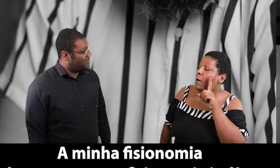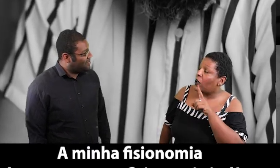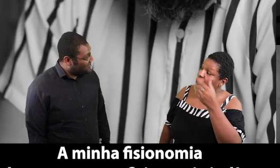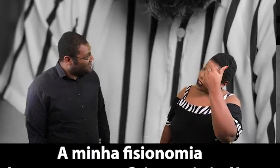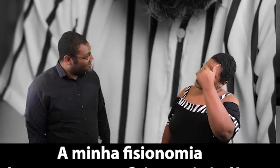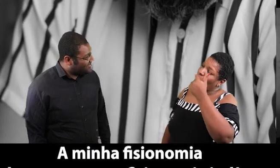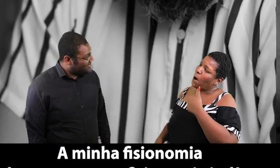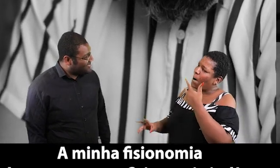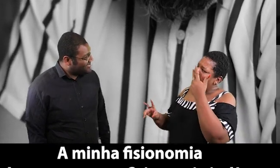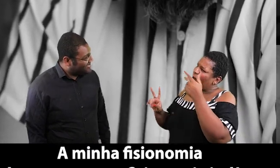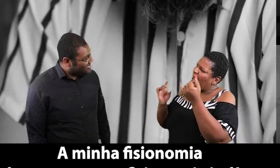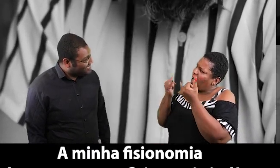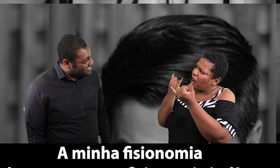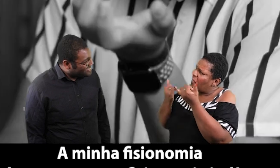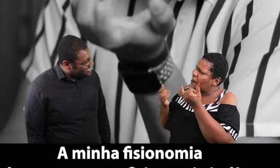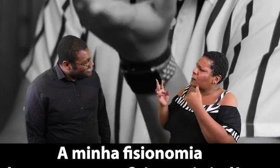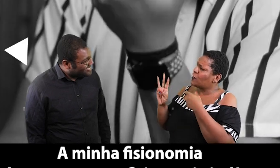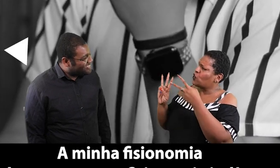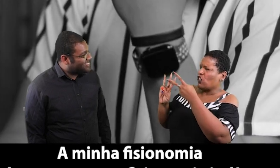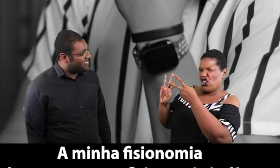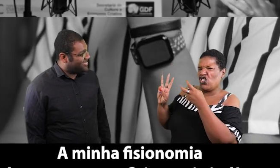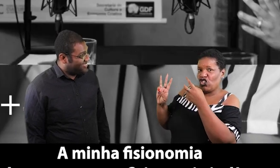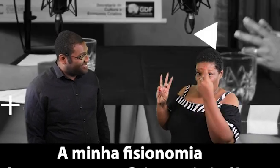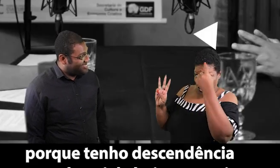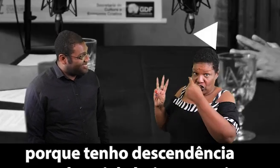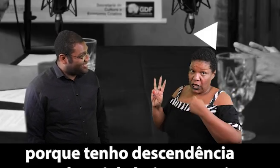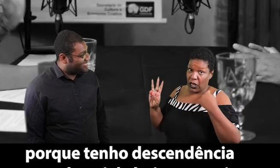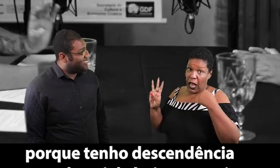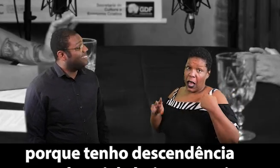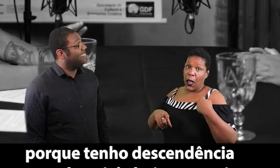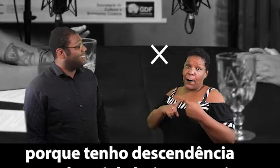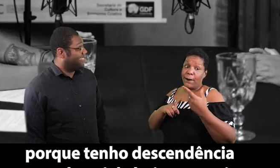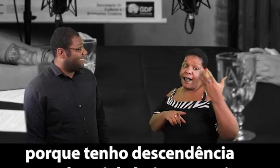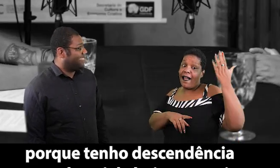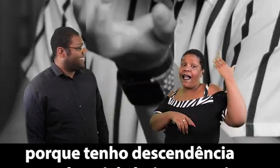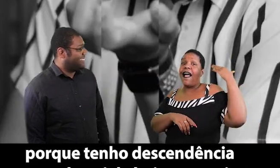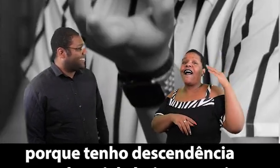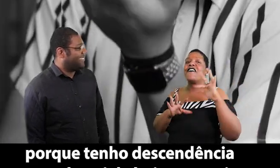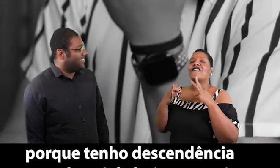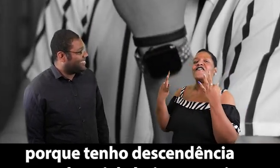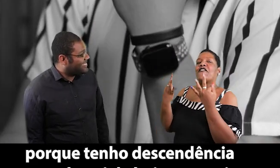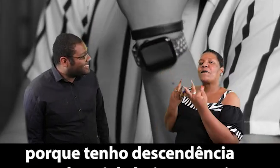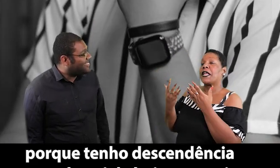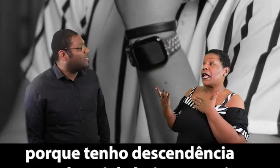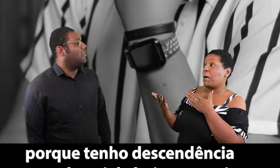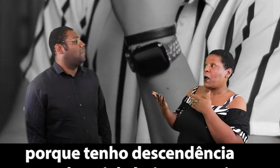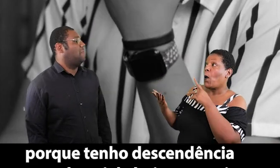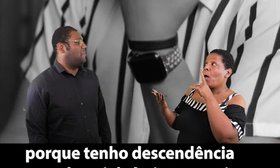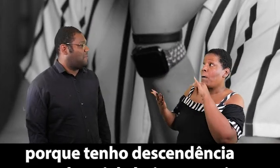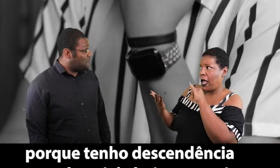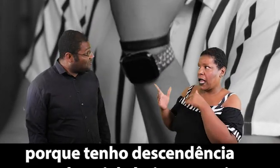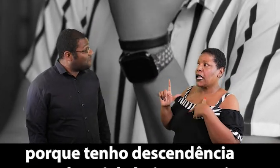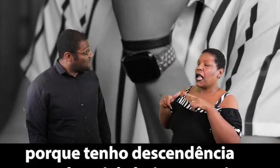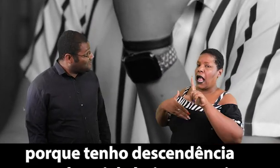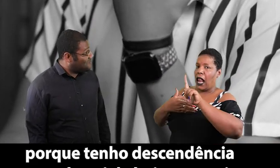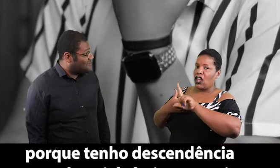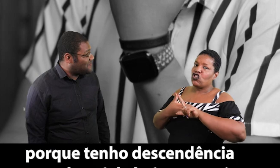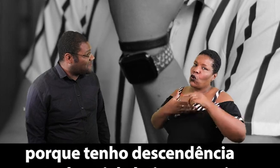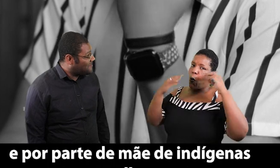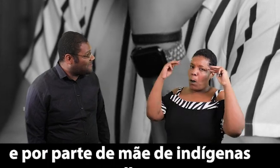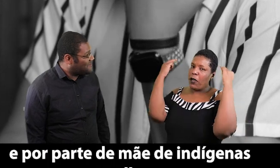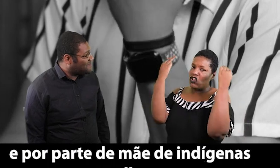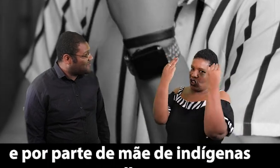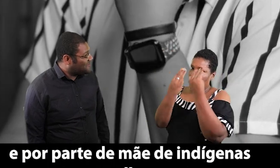minha fisionomia lembra um pouco a fisionomia indígena, porque tenho descendência por parte de pai de latinos,